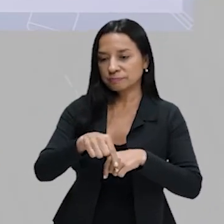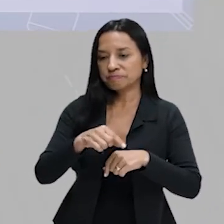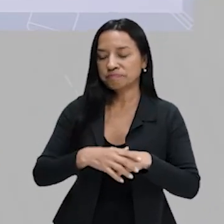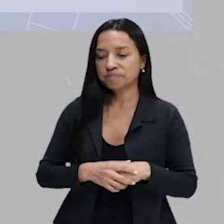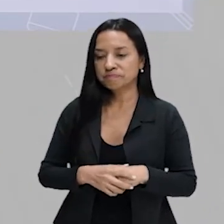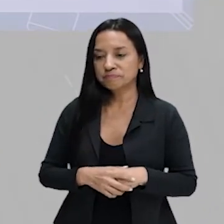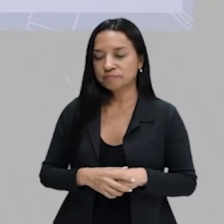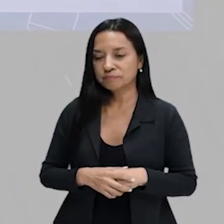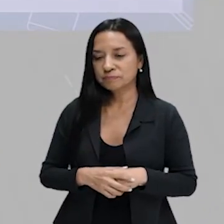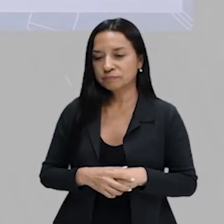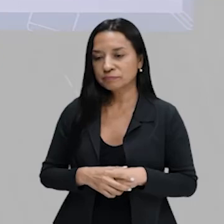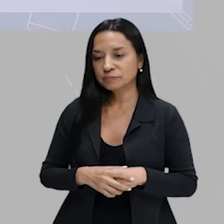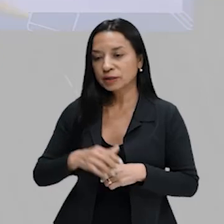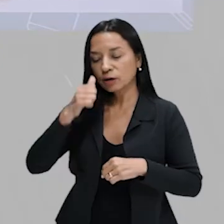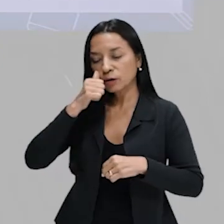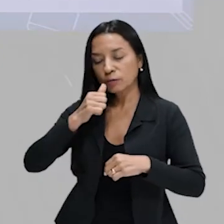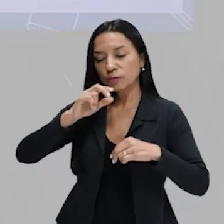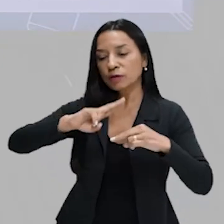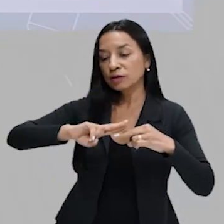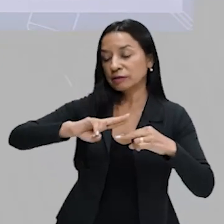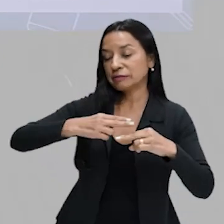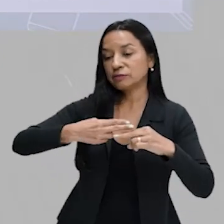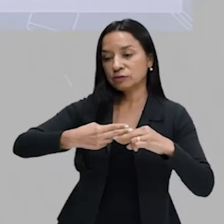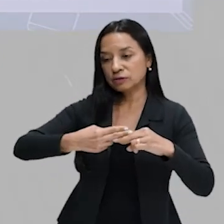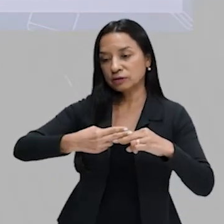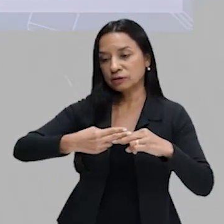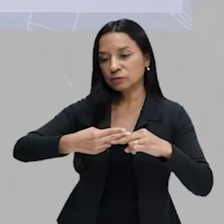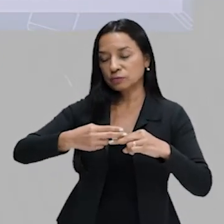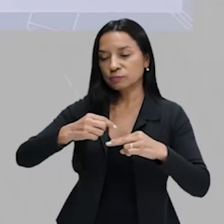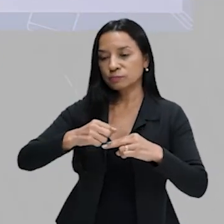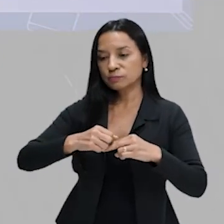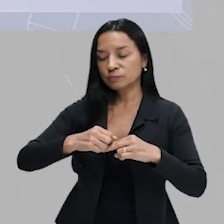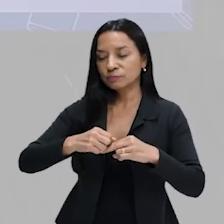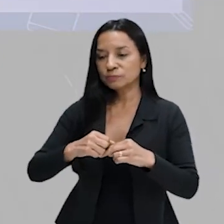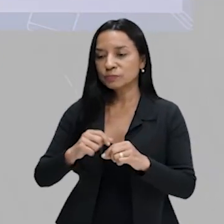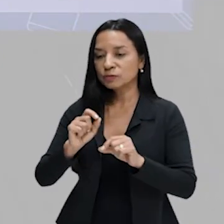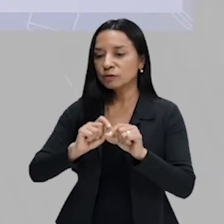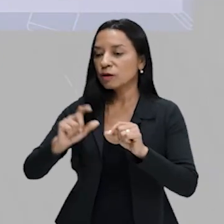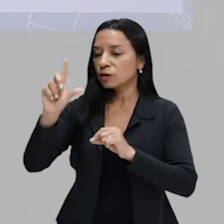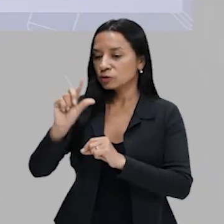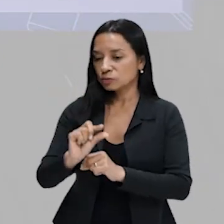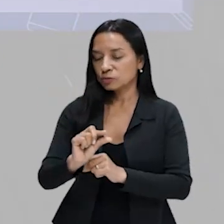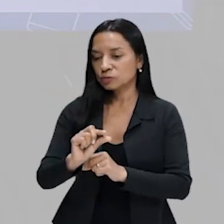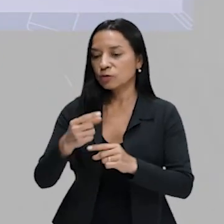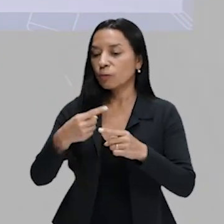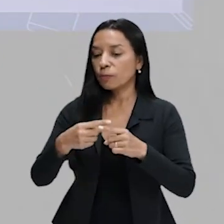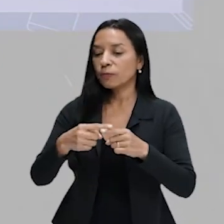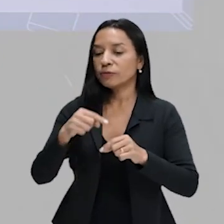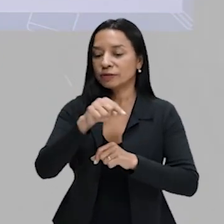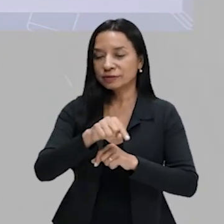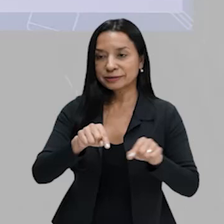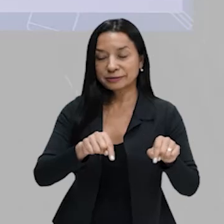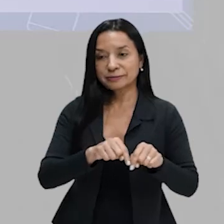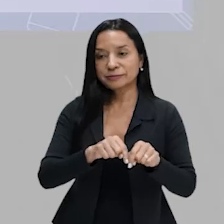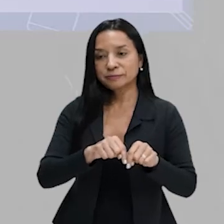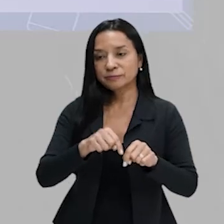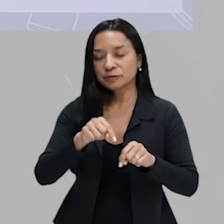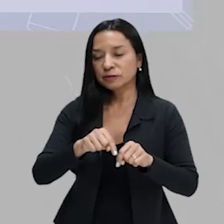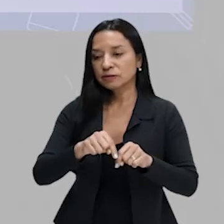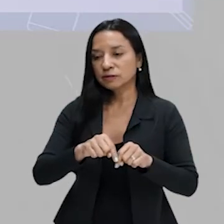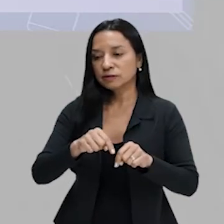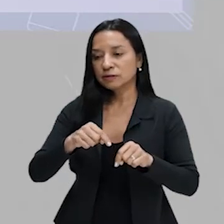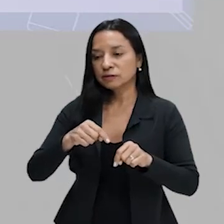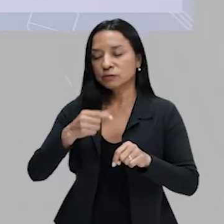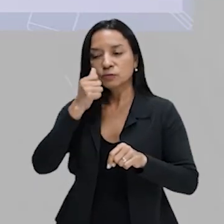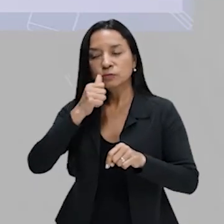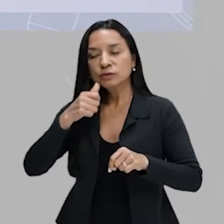a parturiente deitada de lado, a incidência de febre puerperal deve diminuir, porque lá nas parteiras, as mulheres que tinham